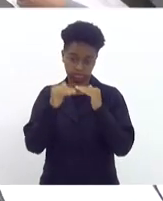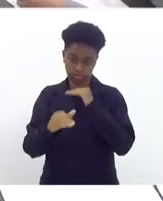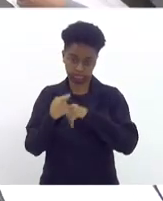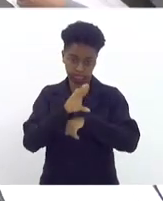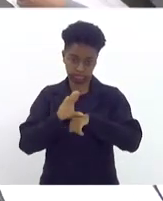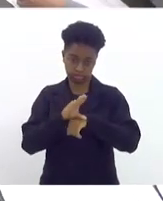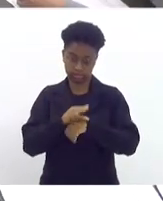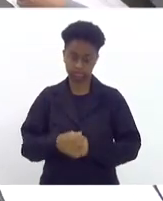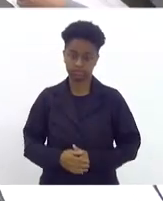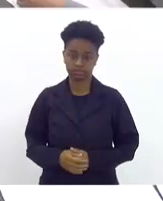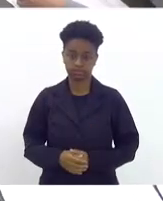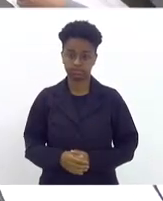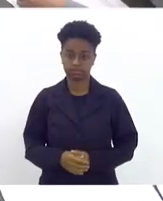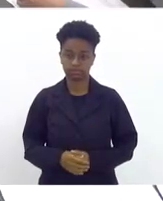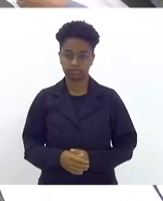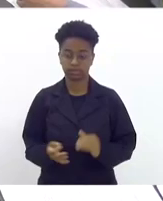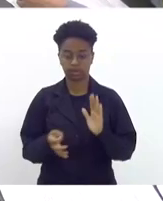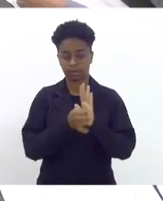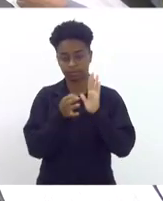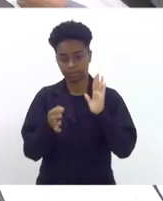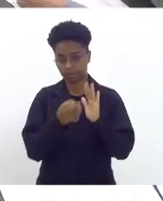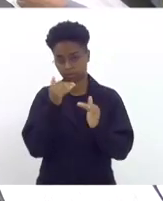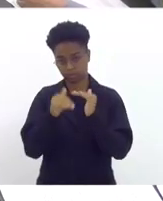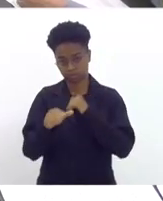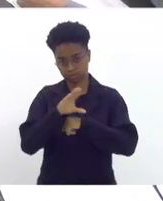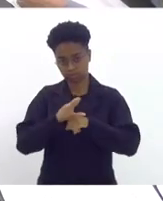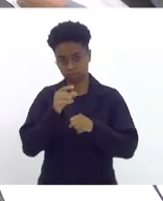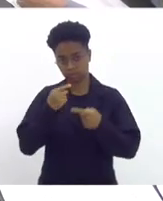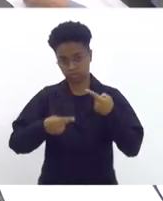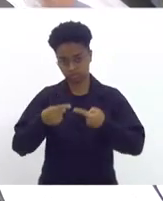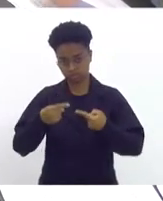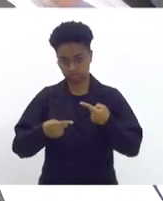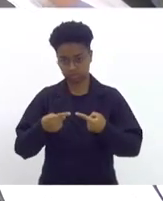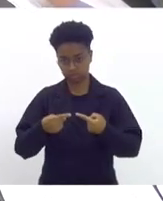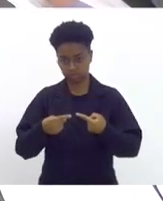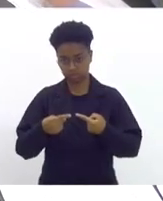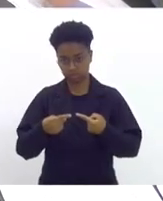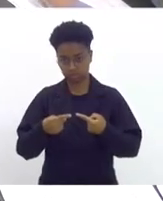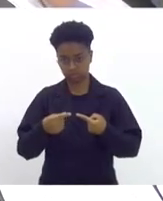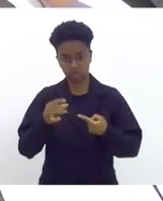pela inconstitucionalidade parecida pela inconstitucionalidade em discussão